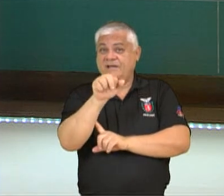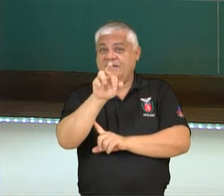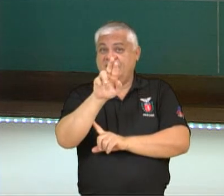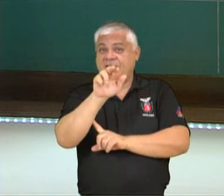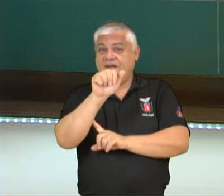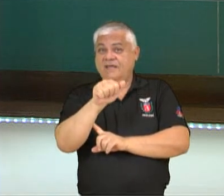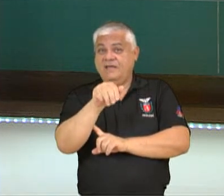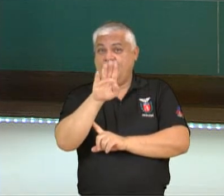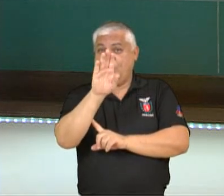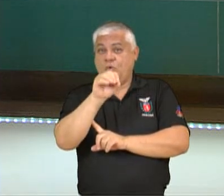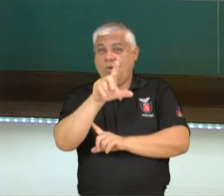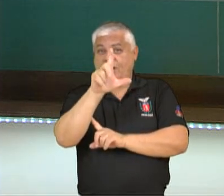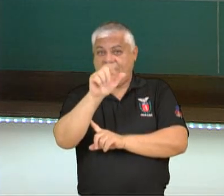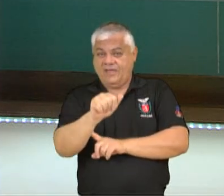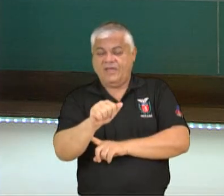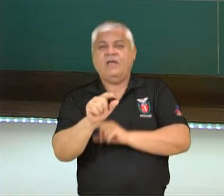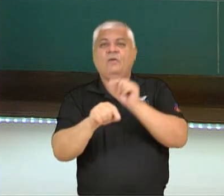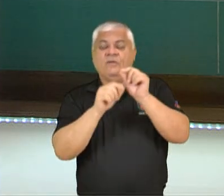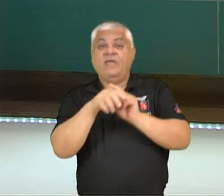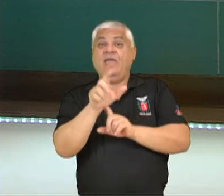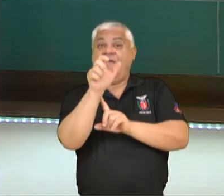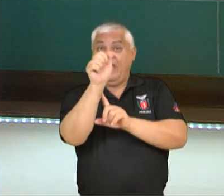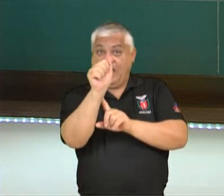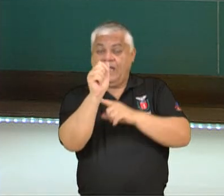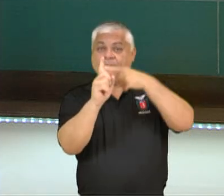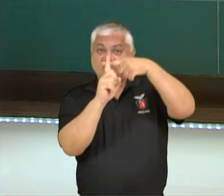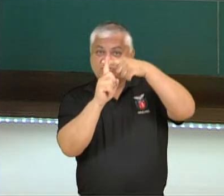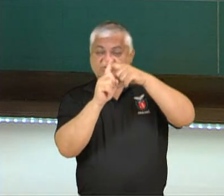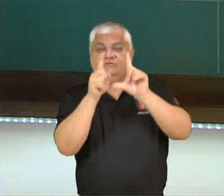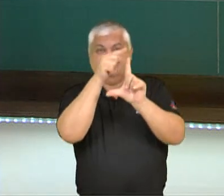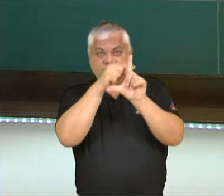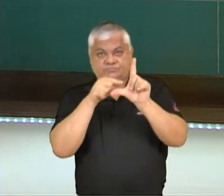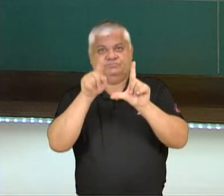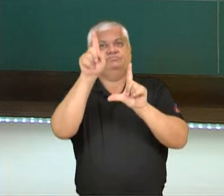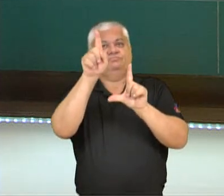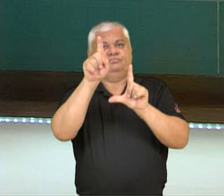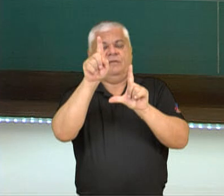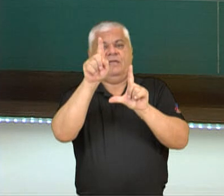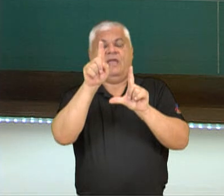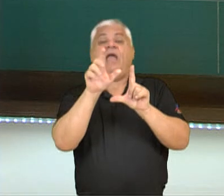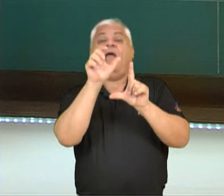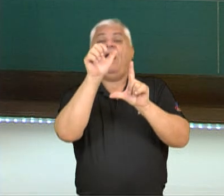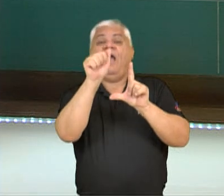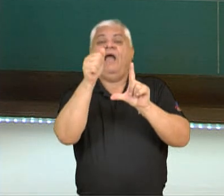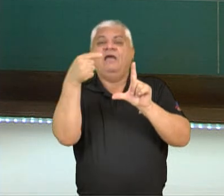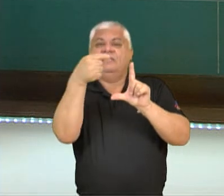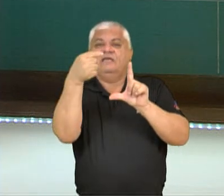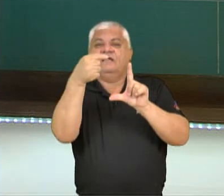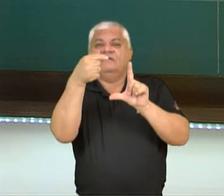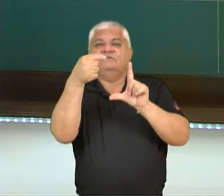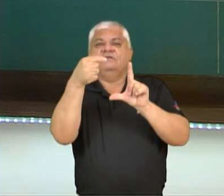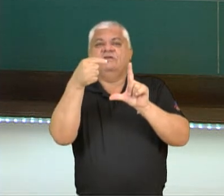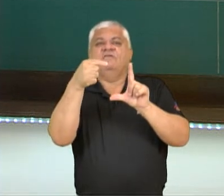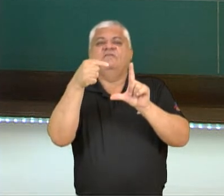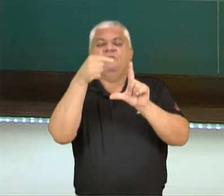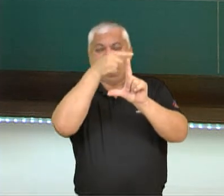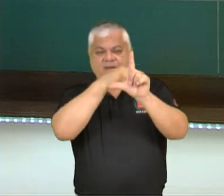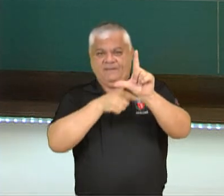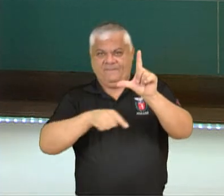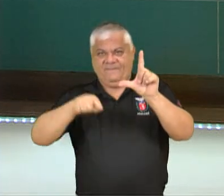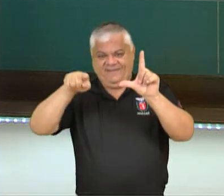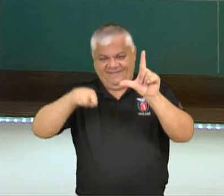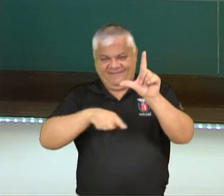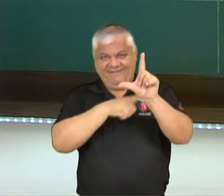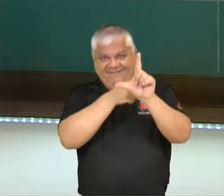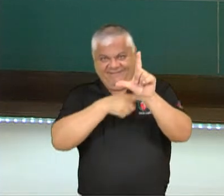ideia de que quando a é positivo, ela tem a concavidade aberta para cima, quando a é negativo, a concavidade é aberta para baixo,